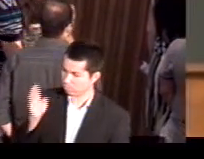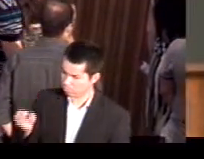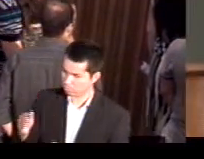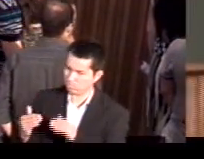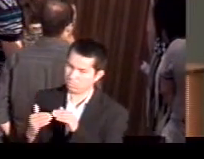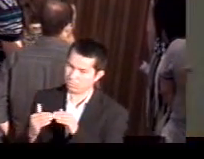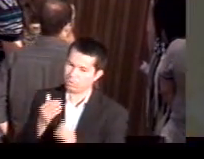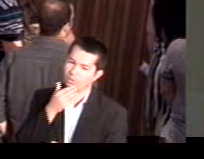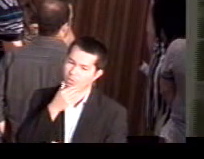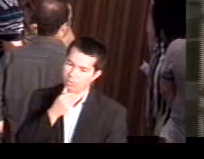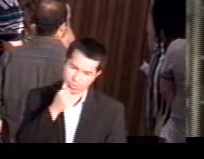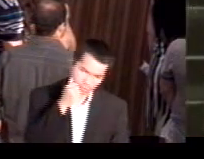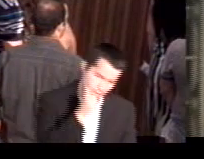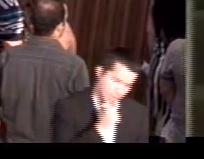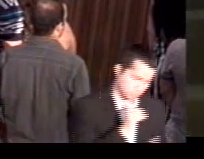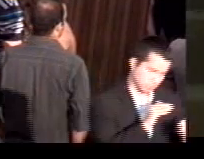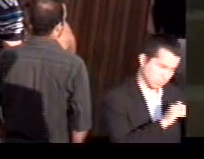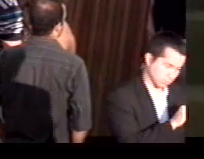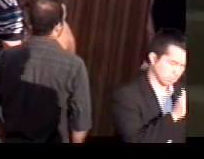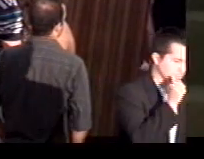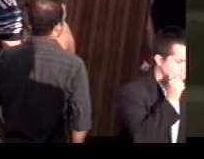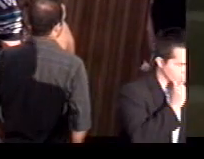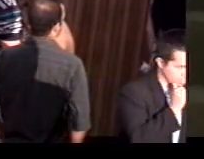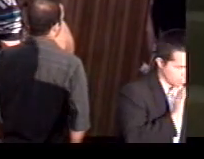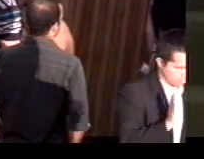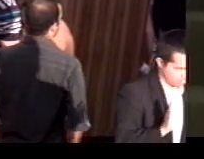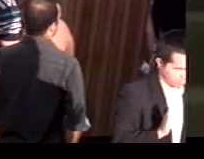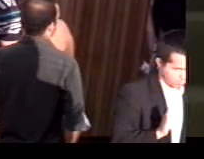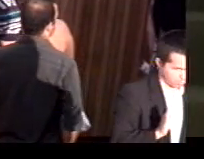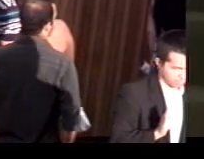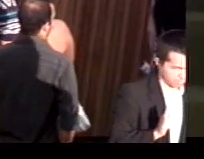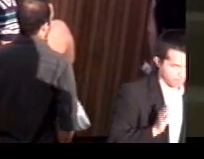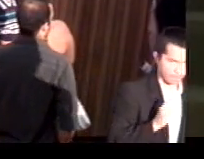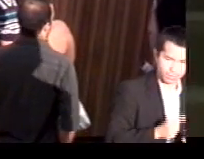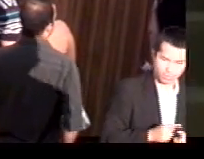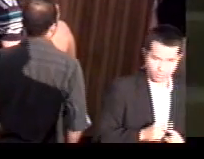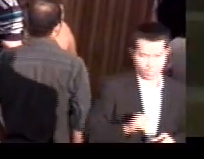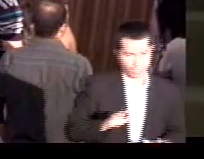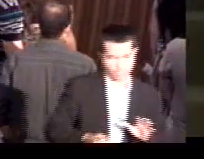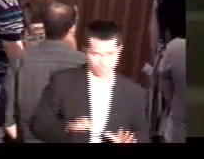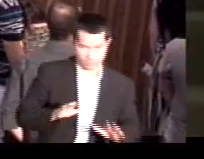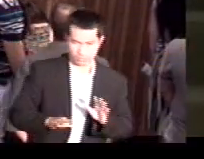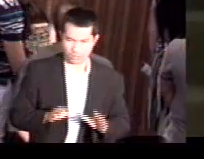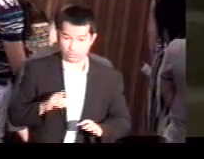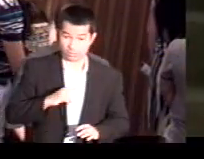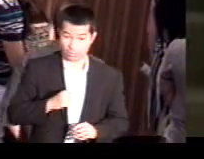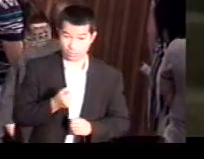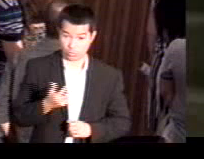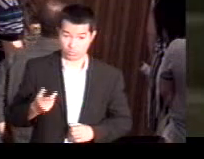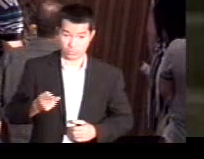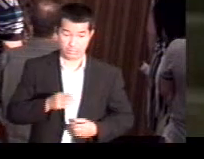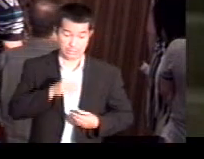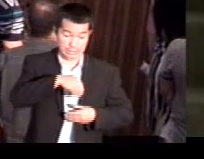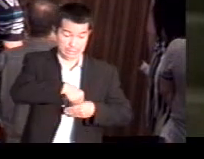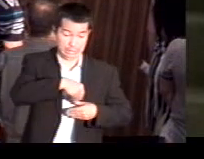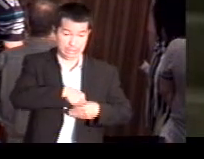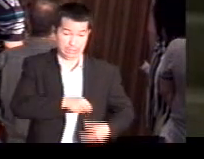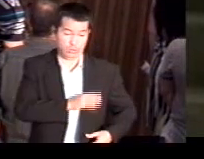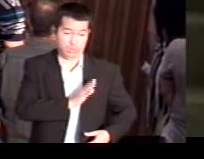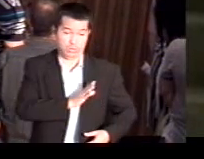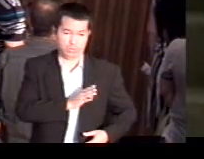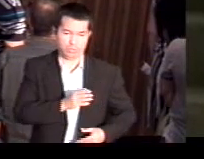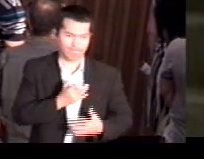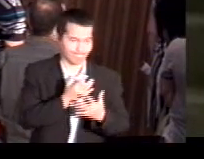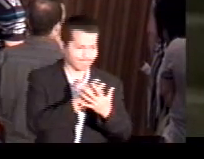mulher. Por quê? Porque às vezes tem coisas que são do coração que o inimigo vai trabalhar de maneira diferente, não é? E a gente vai poder abrir o